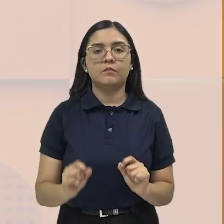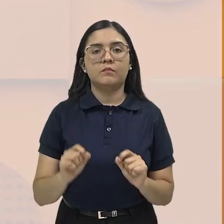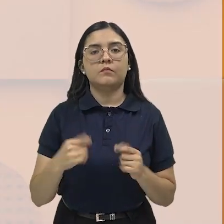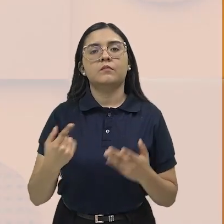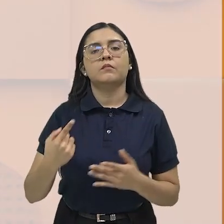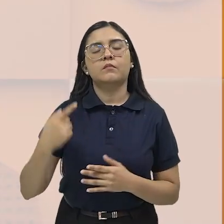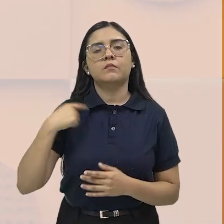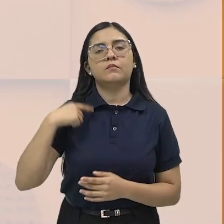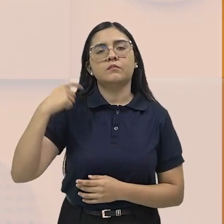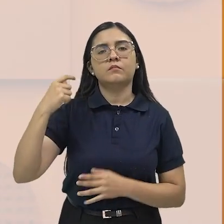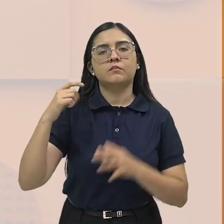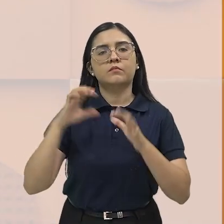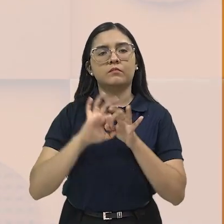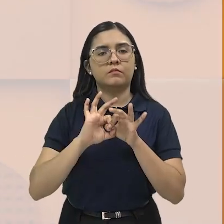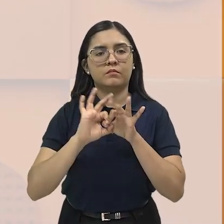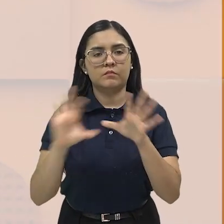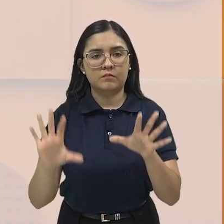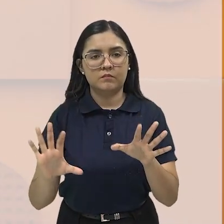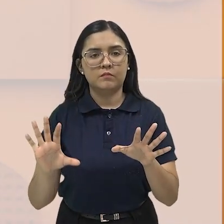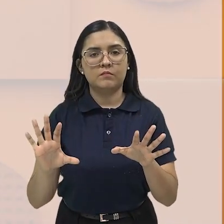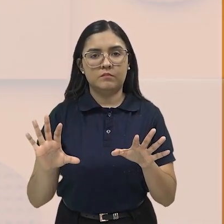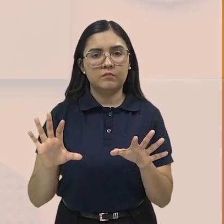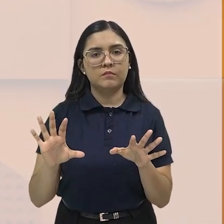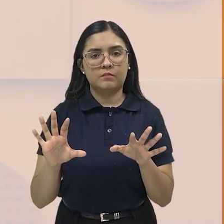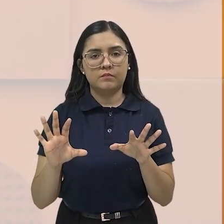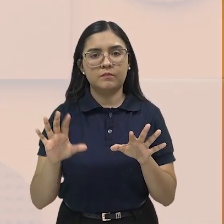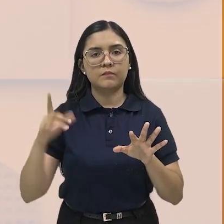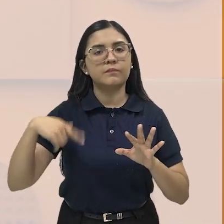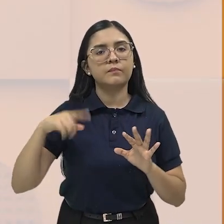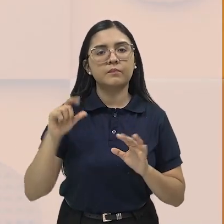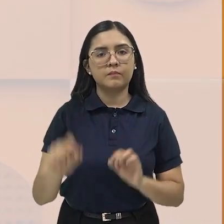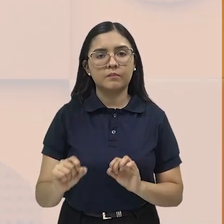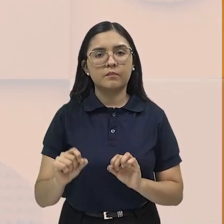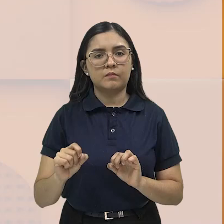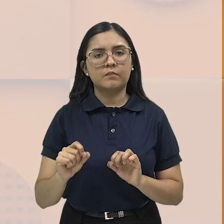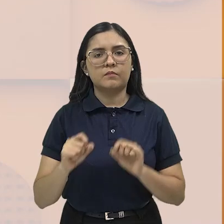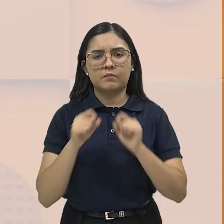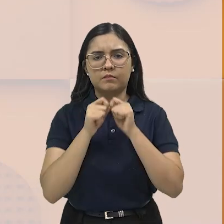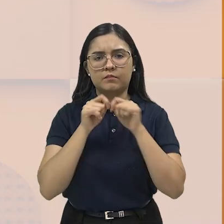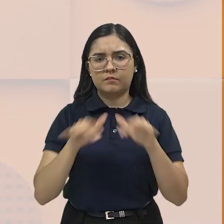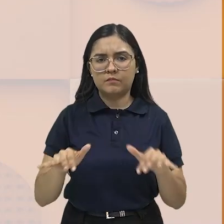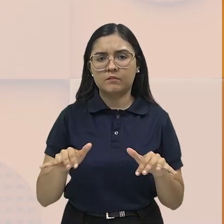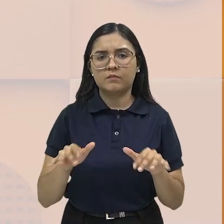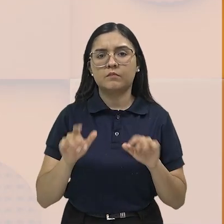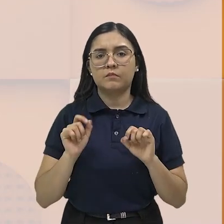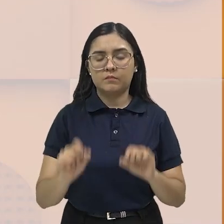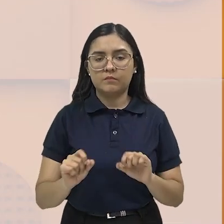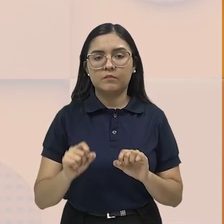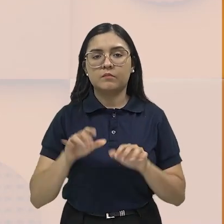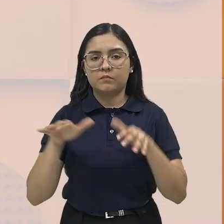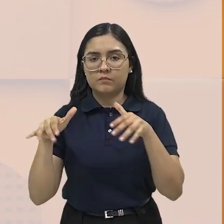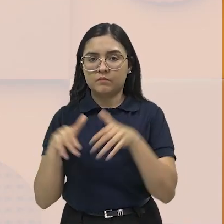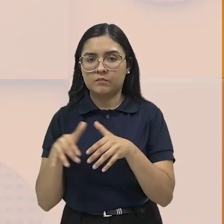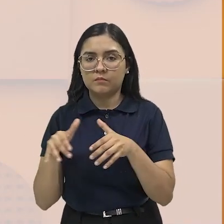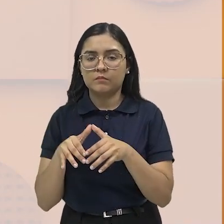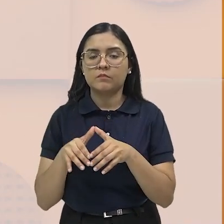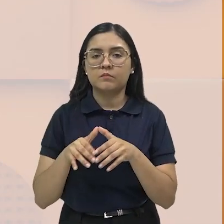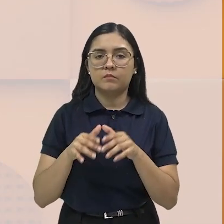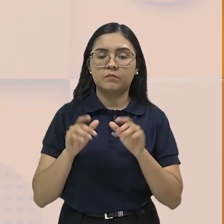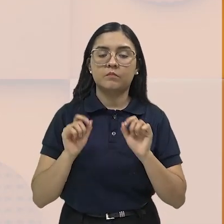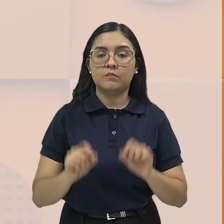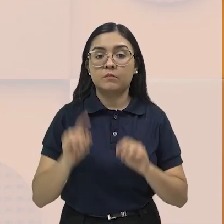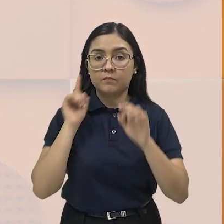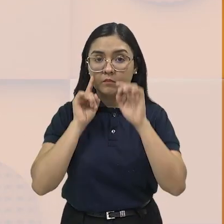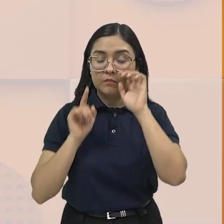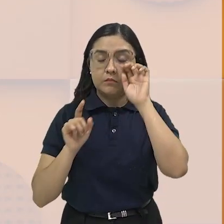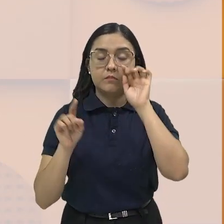ideal de liberdade, ele é propagado, por assim dizer, pelos norte-americanos, estadunidenses,